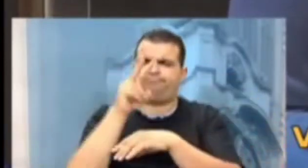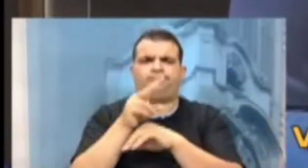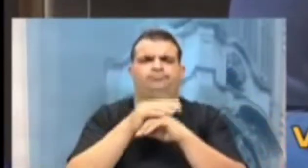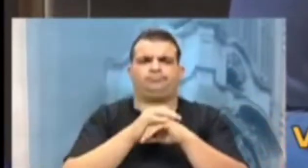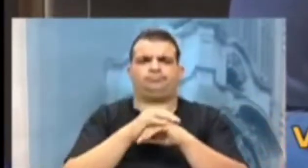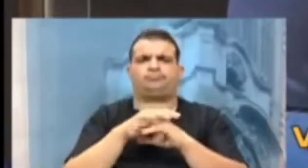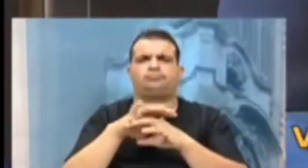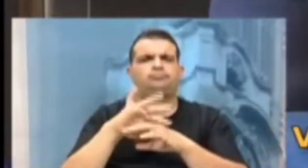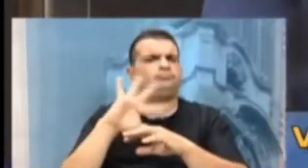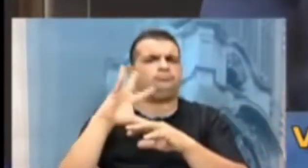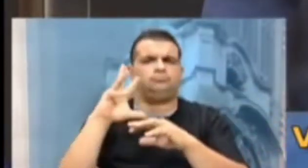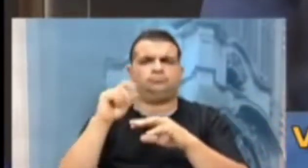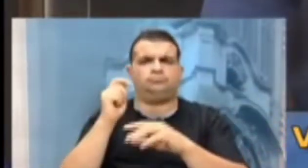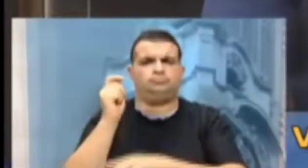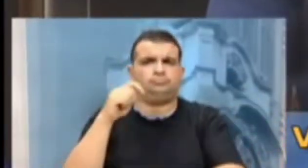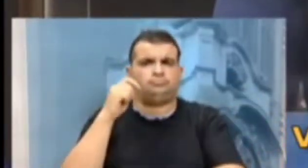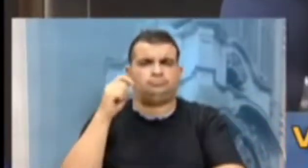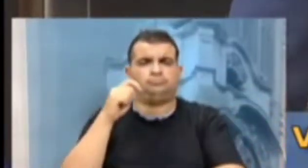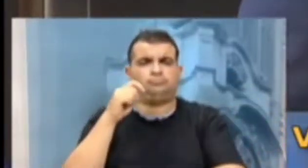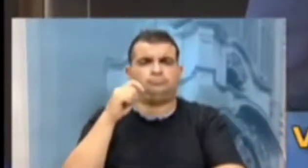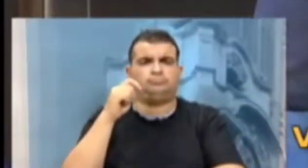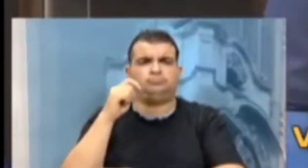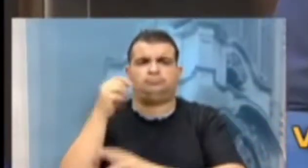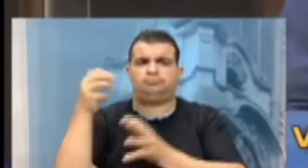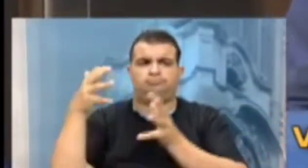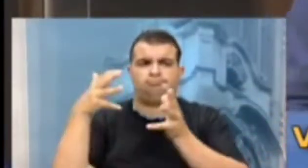milhões de gaúchos e gaúchas atingidos